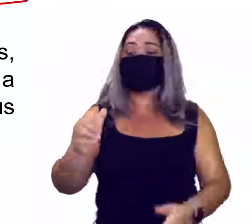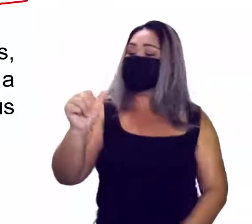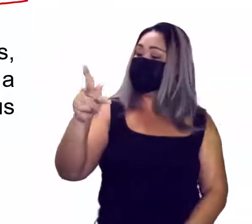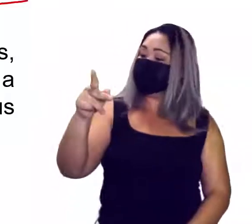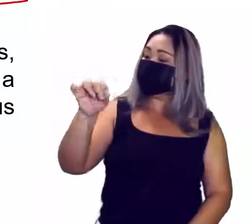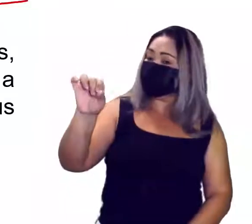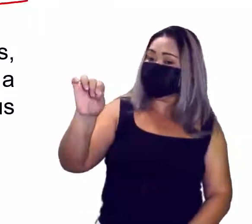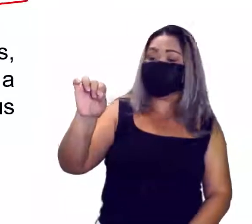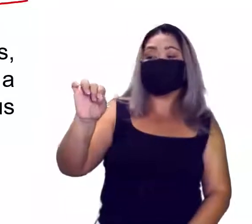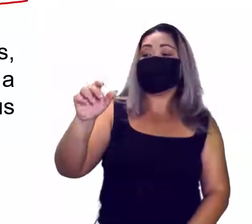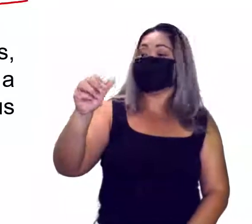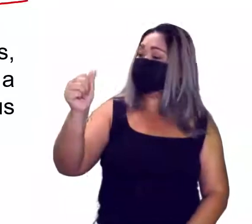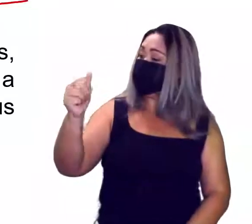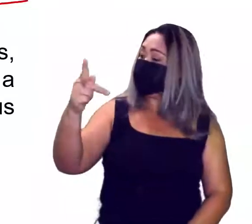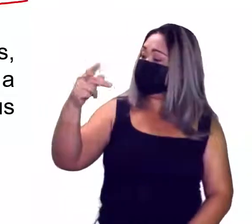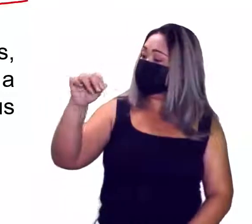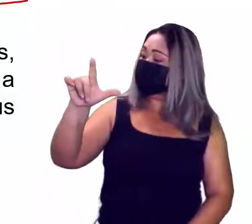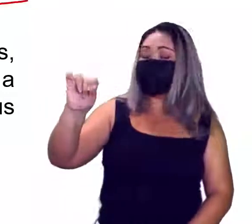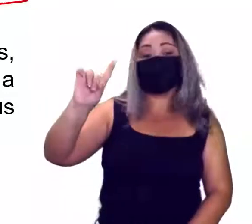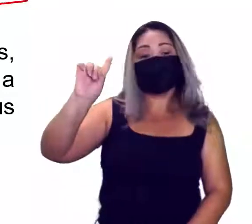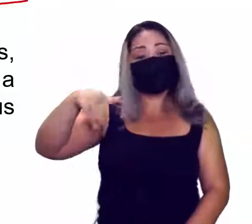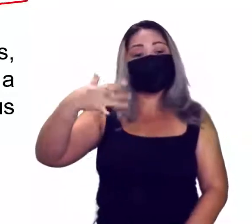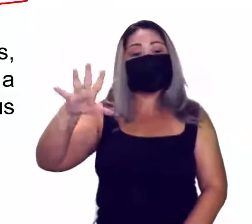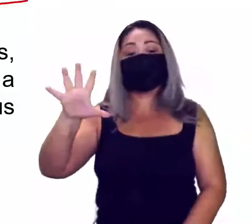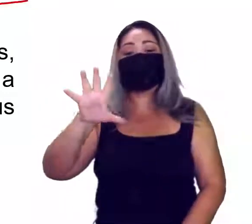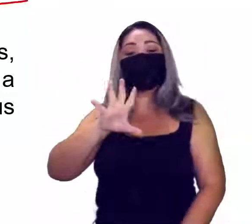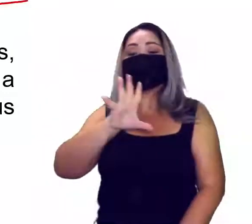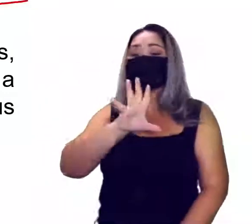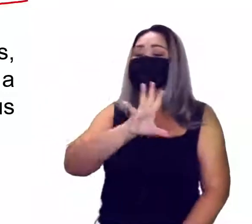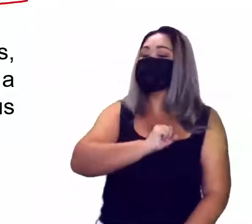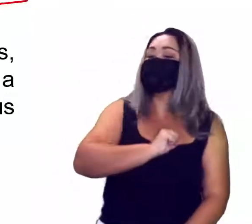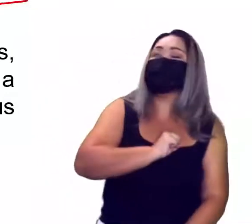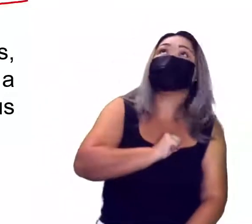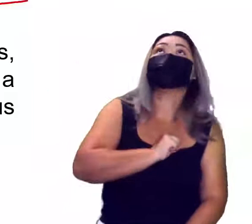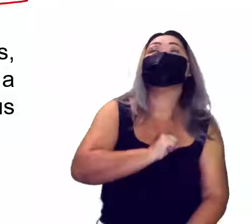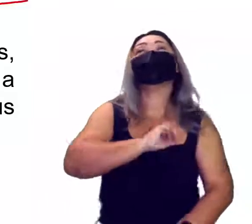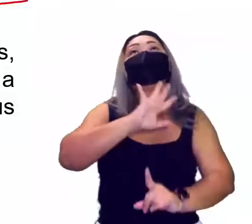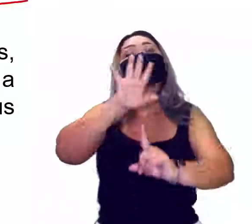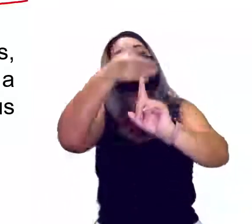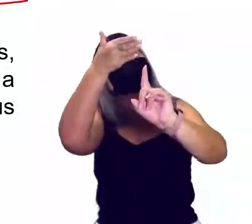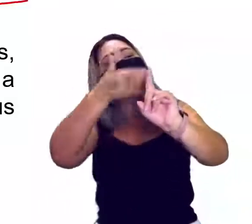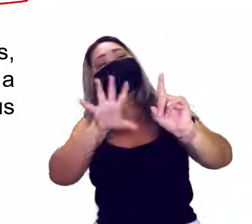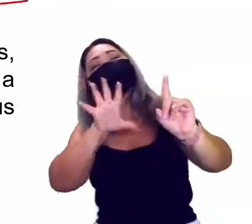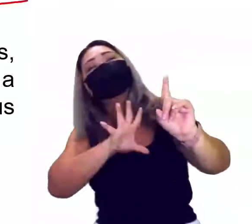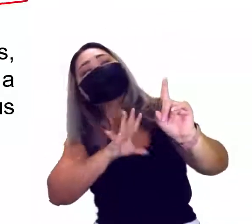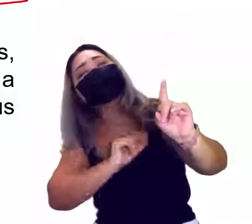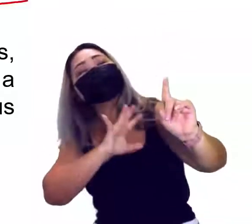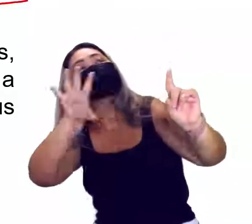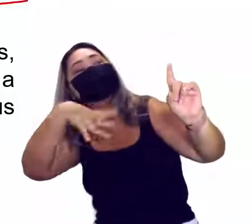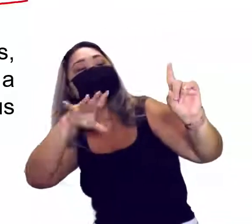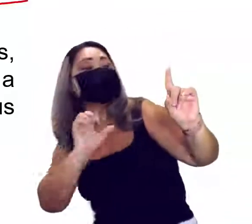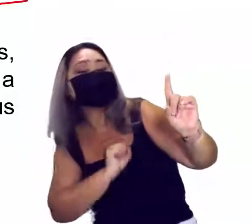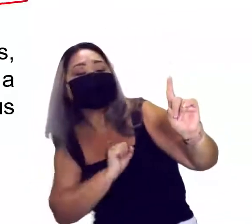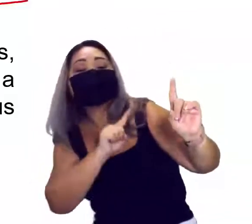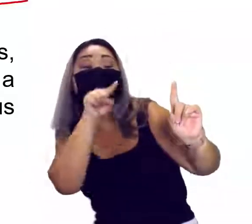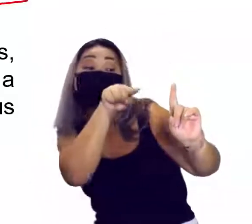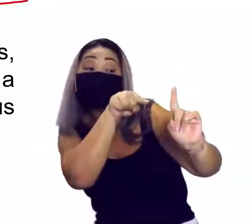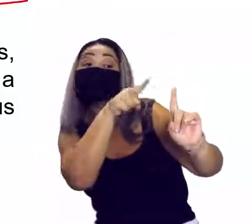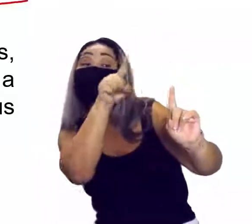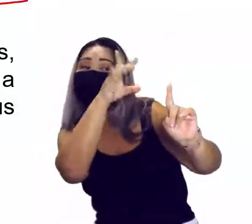mais amados deuses, né? Deuses olímpicos, sendo visto como um deus